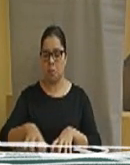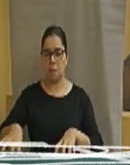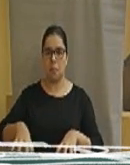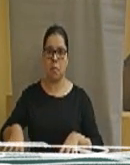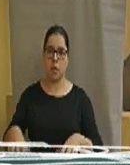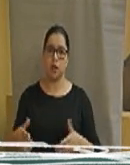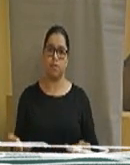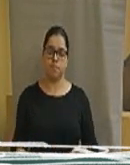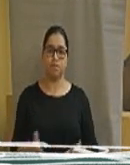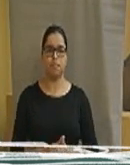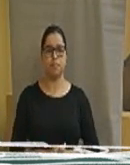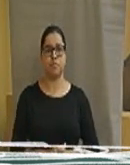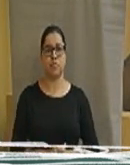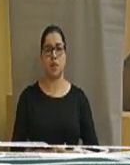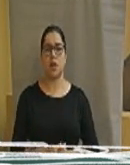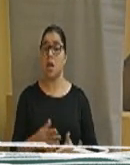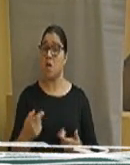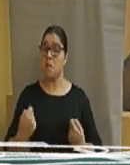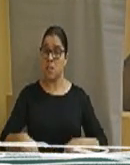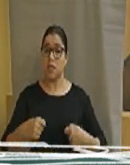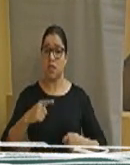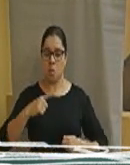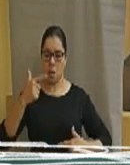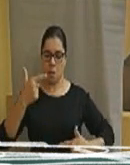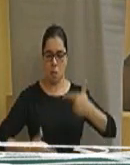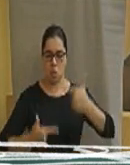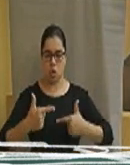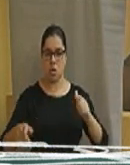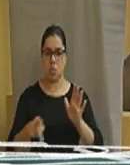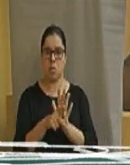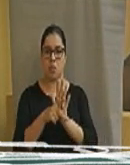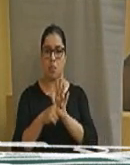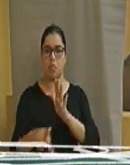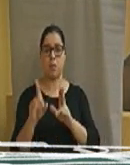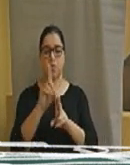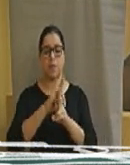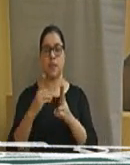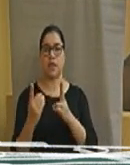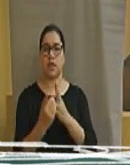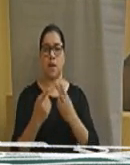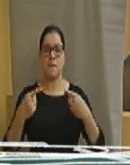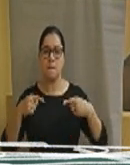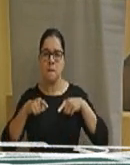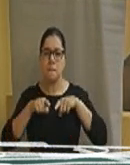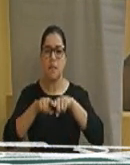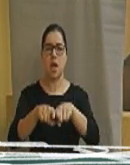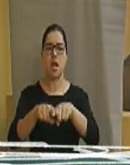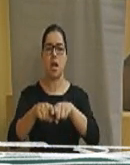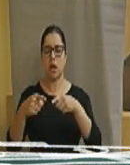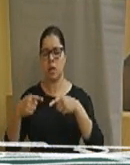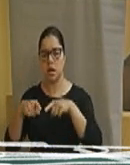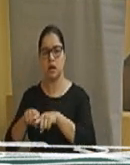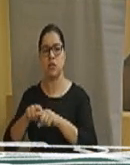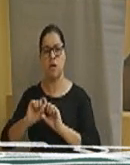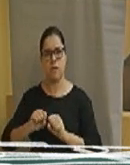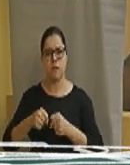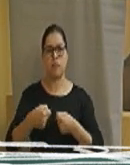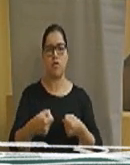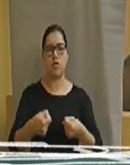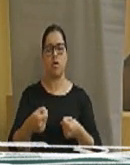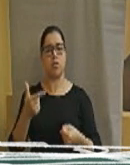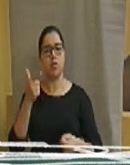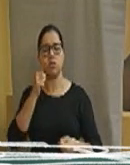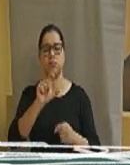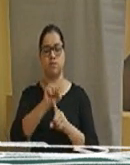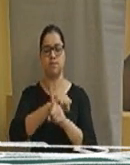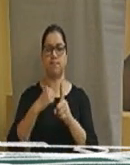ainda não é colocado como uma política da UFGD, essa parceria ativa, intensa e bastante capilar com a